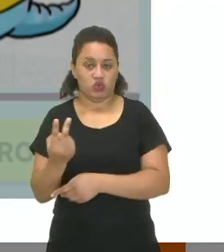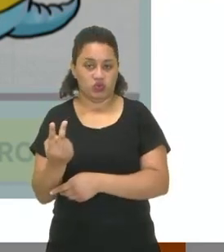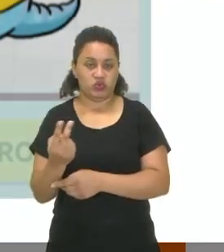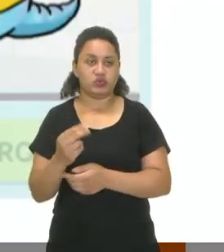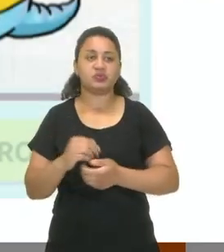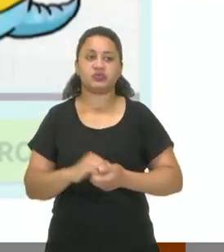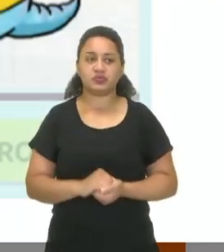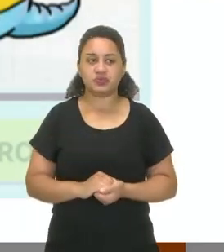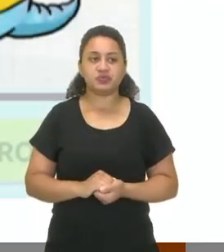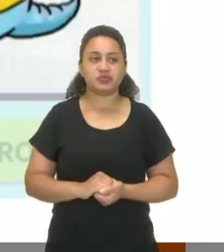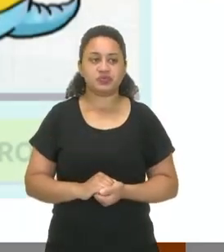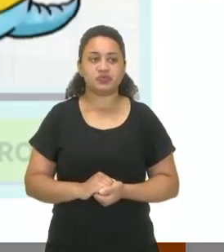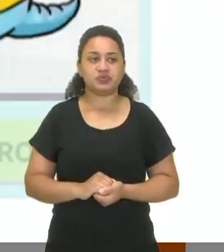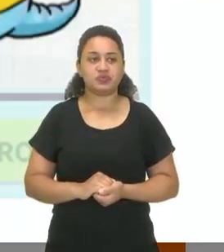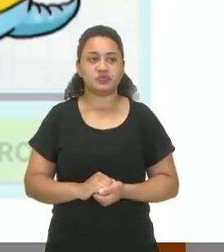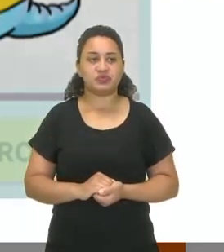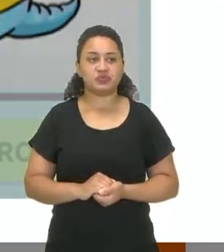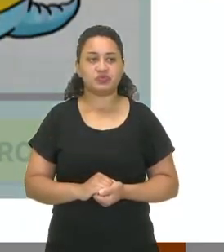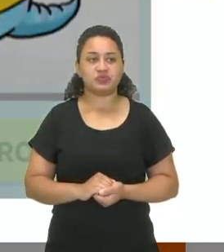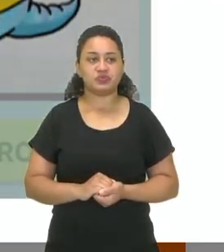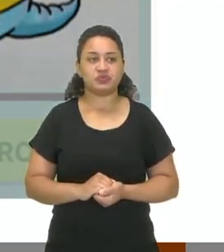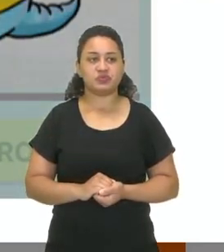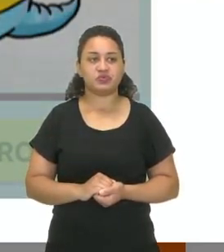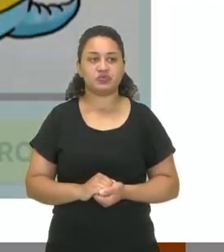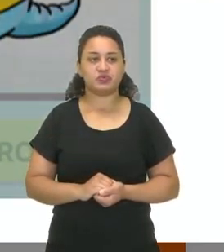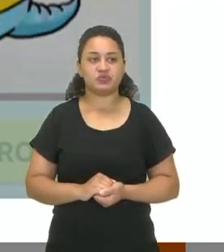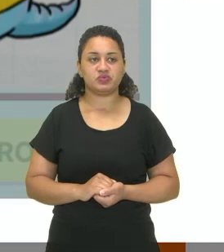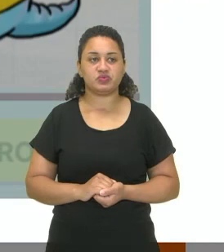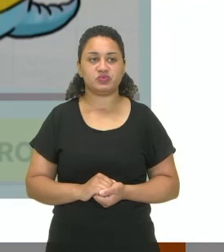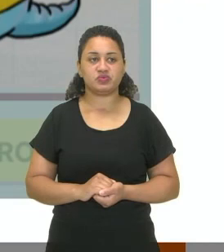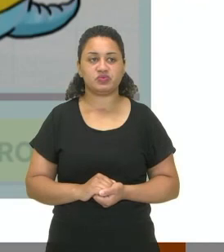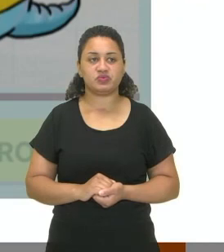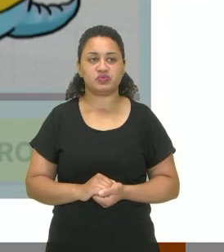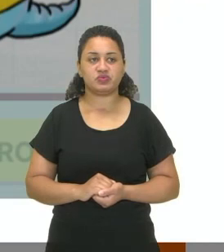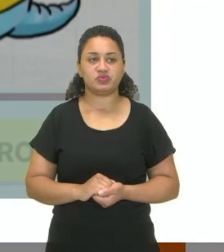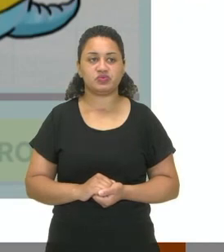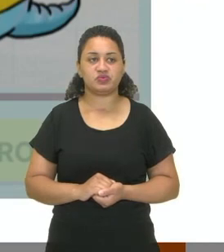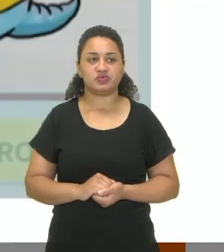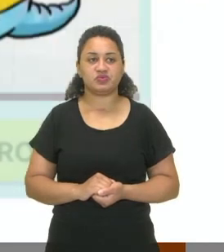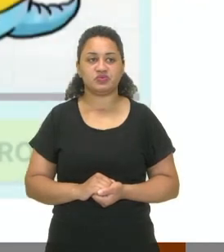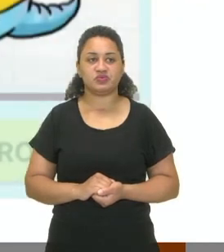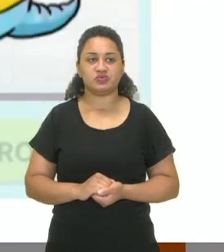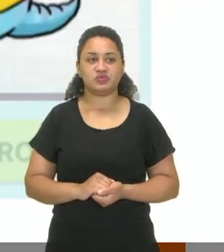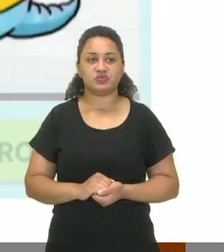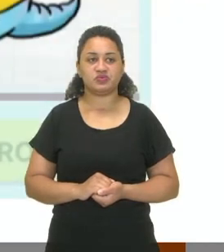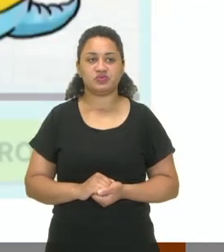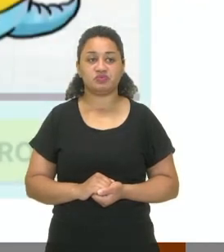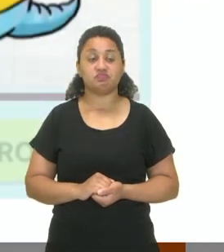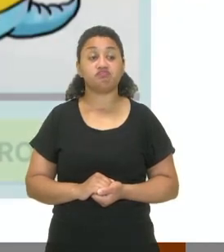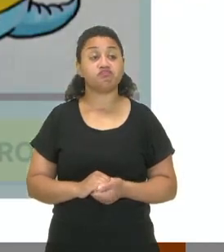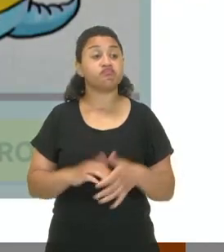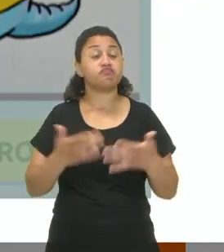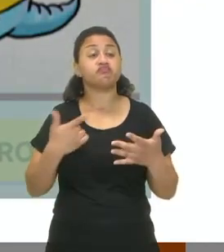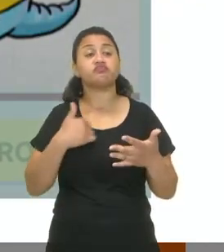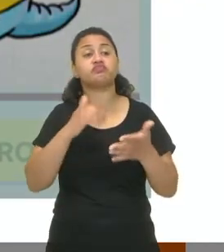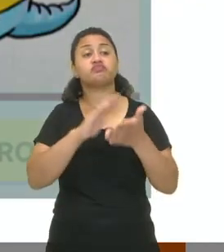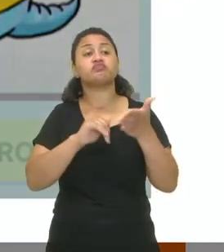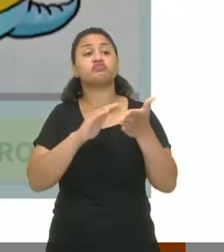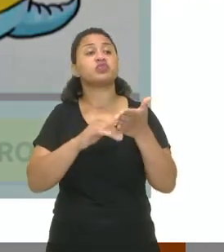2 vezes 4 é 8. Coloca lá, né? Ó, que vai dar 8. E vamos ter o resto ali,